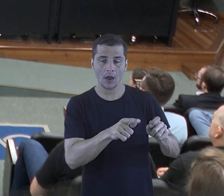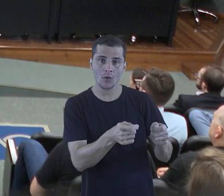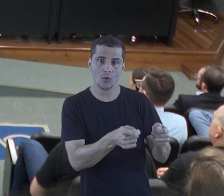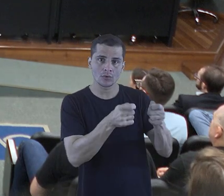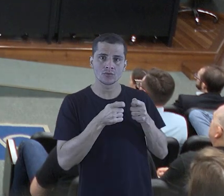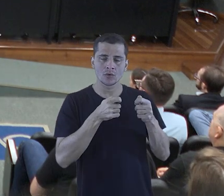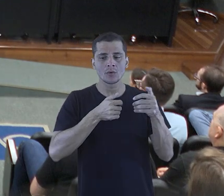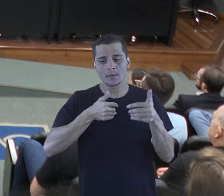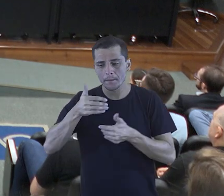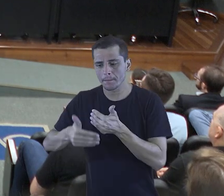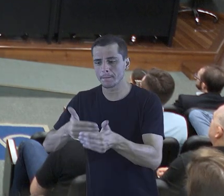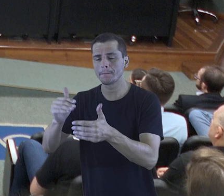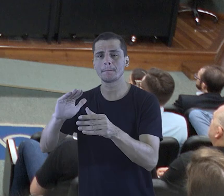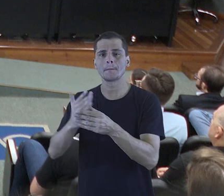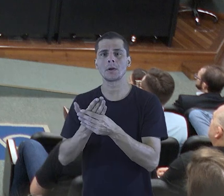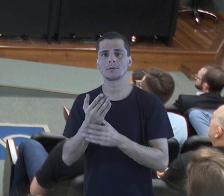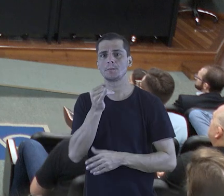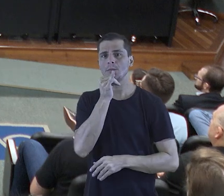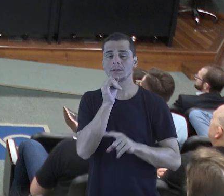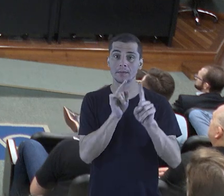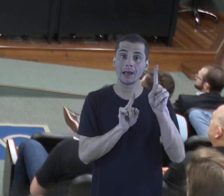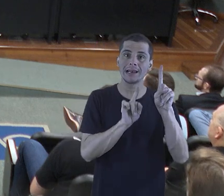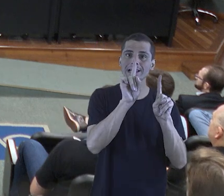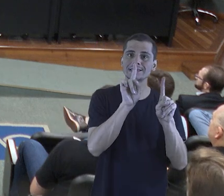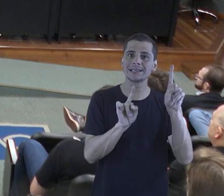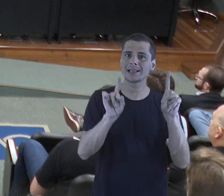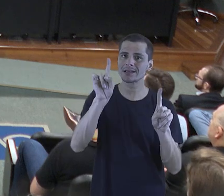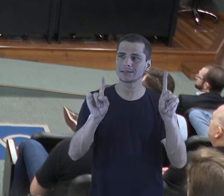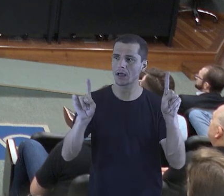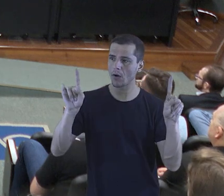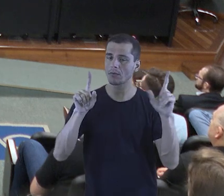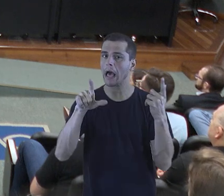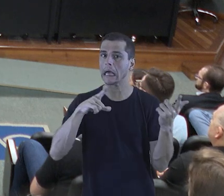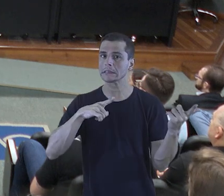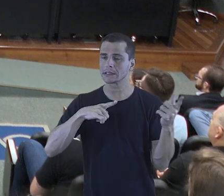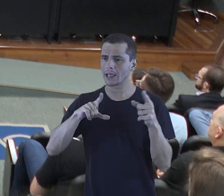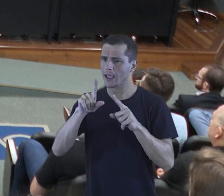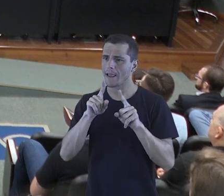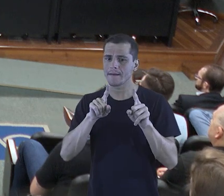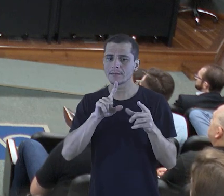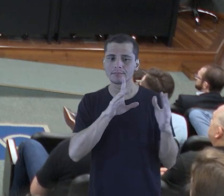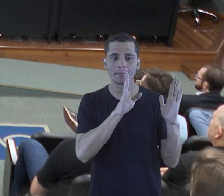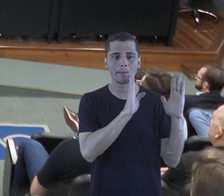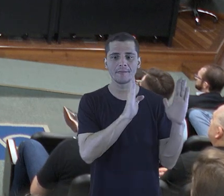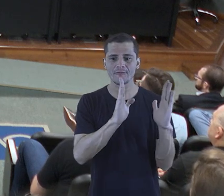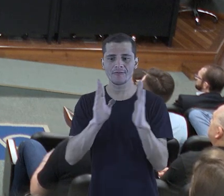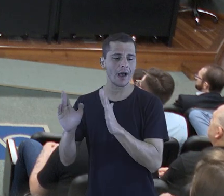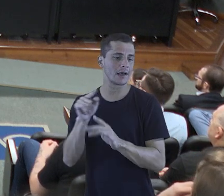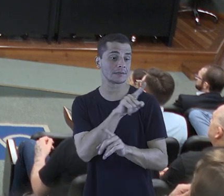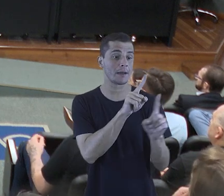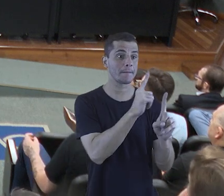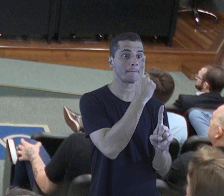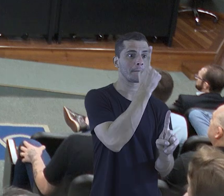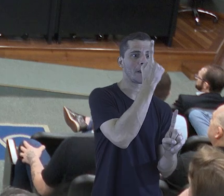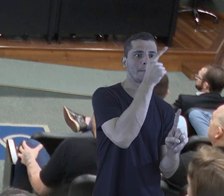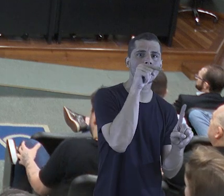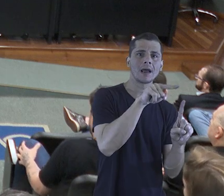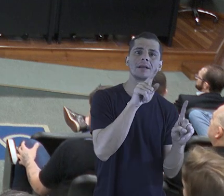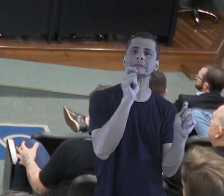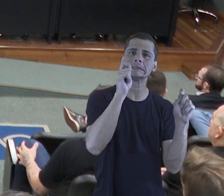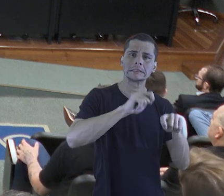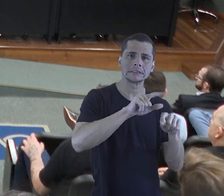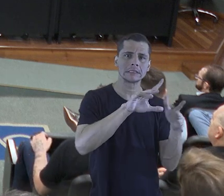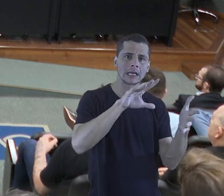procedimento. Tendentes à realização do ato final e conclusivo. Para que existem esses vários atos? Para você poder controlar. No processo de licitação,